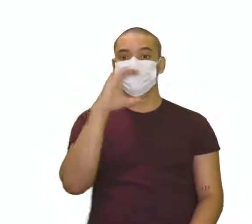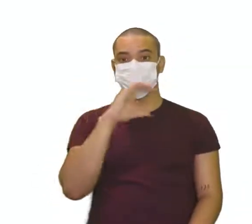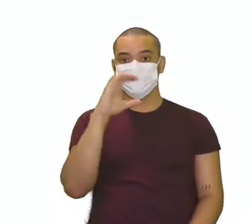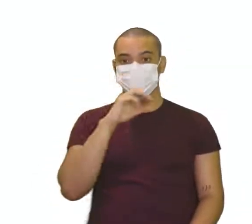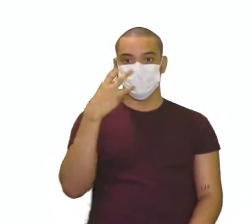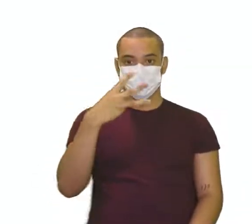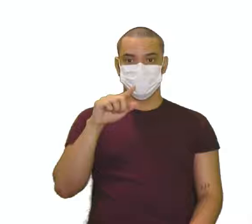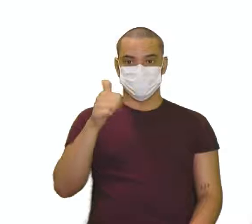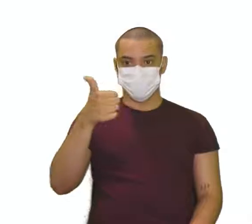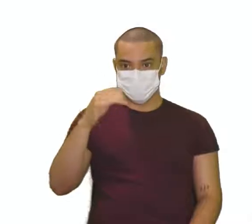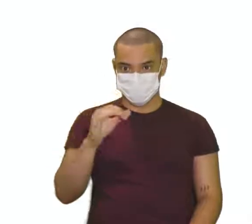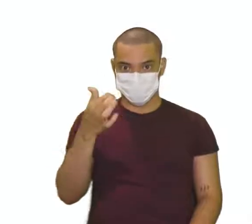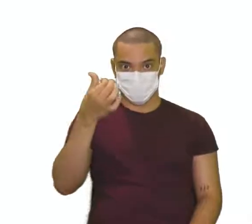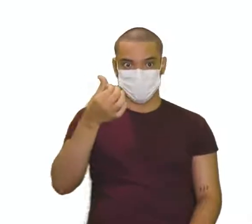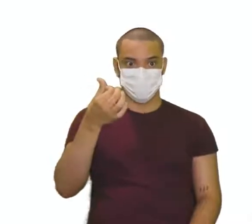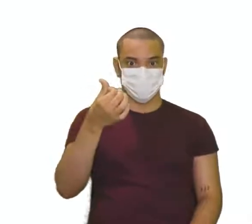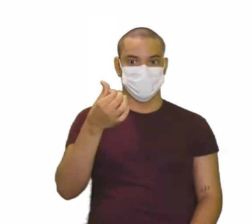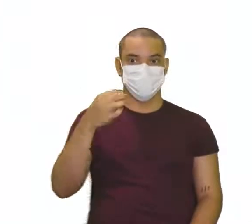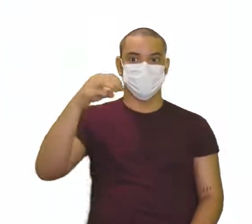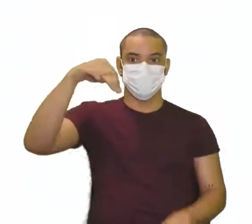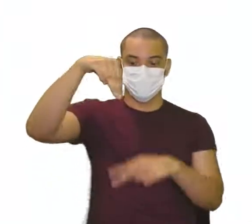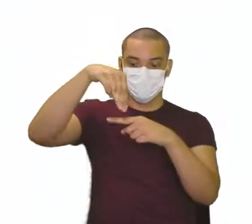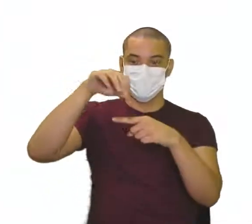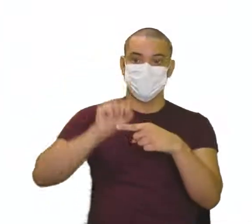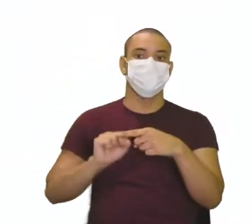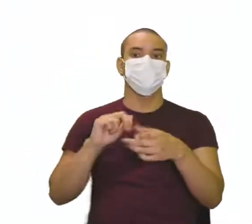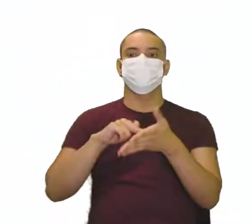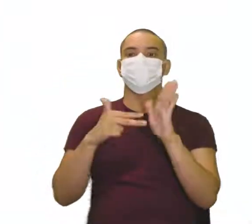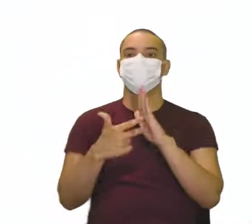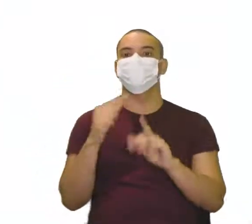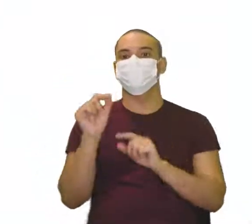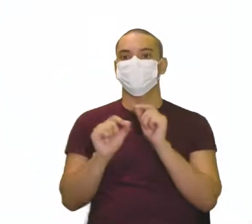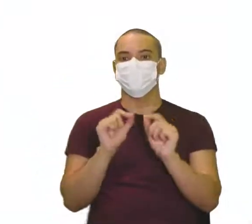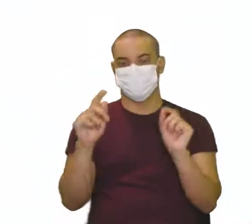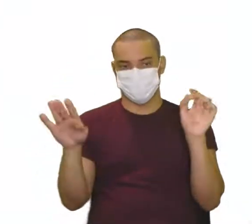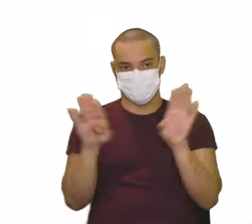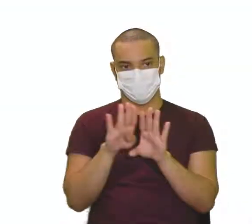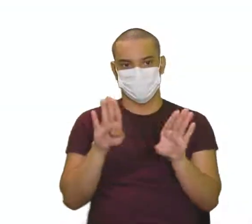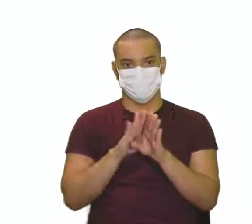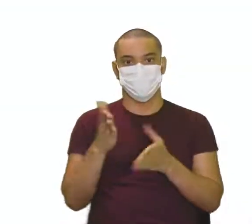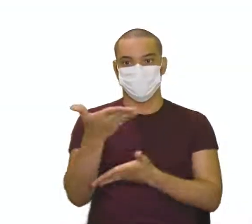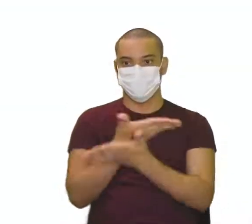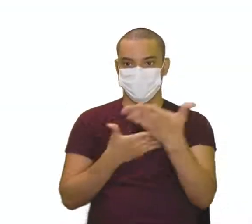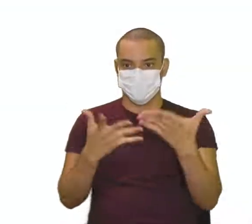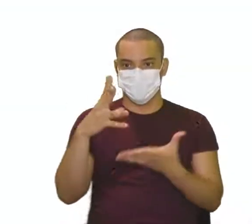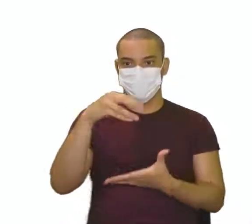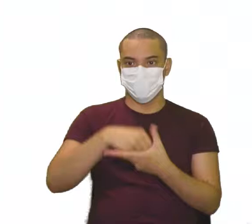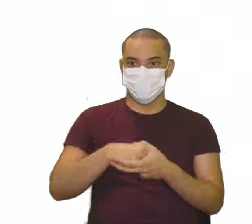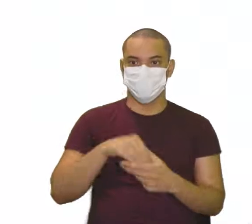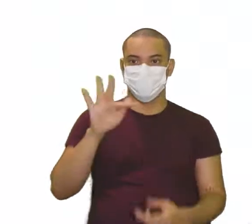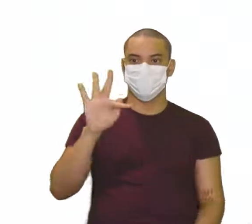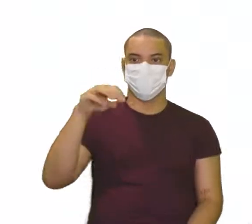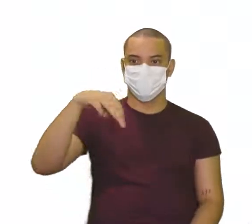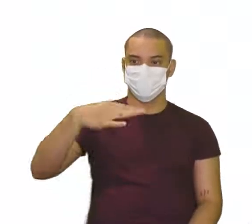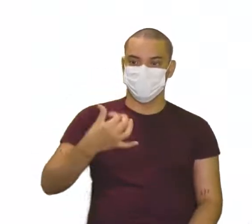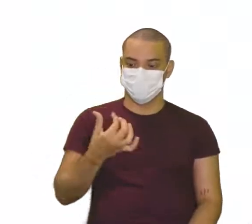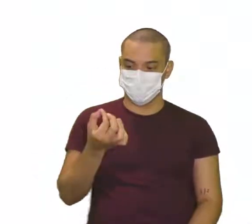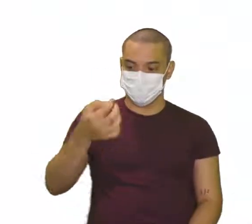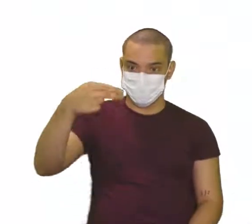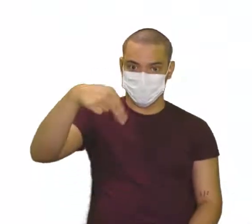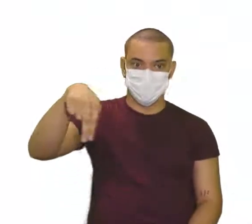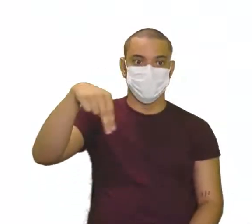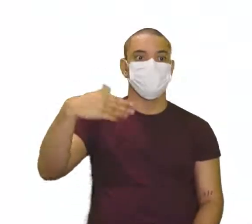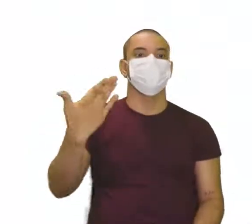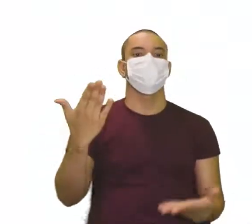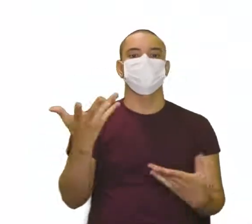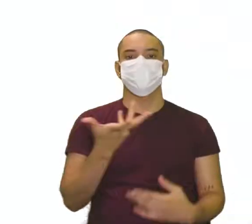vale 3 vezes 10 a sexta metros por segundo e ela interage aí com uma força magnética de 60 newtons.